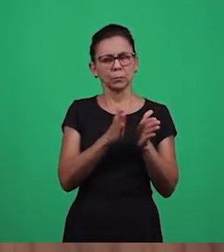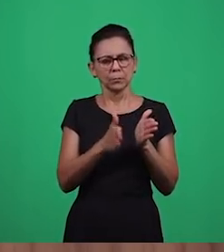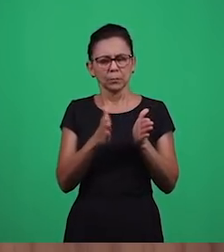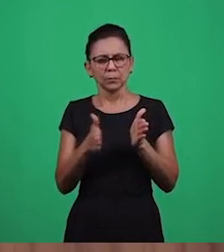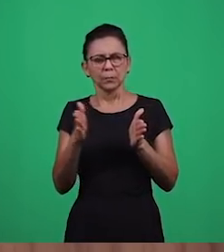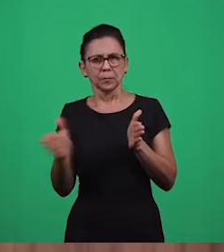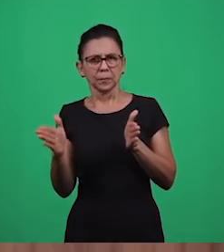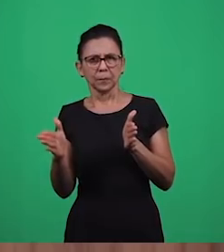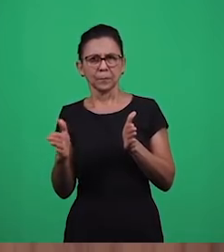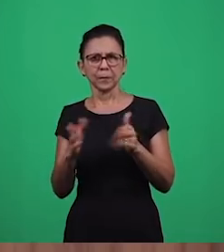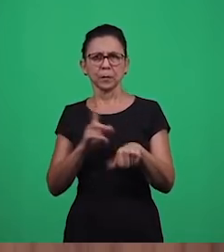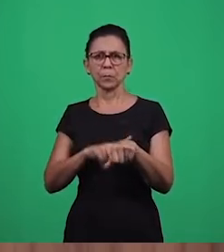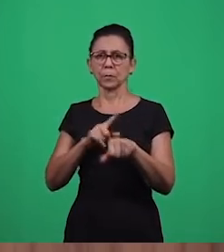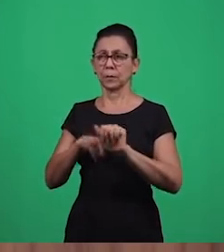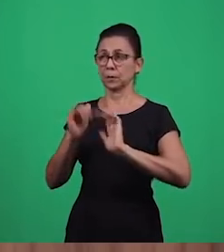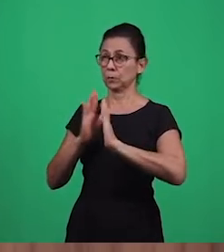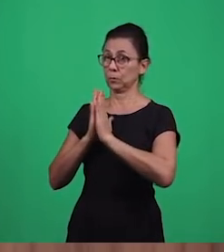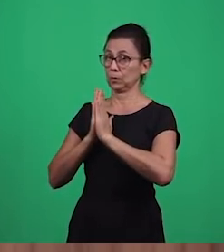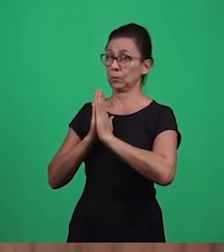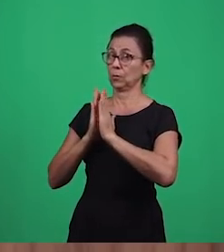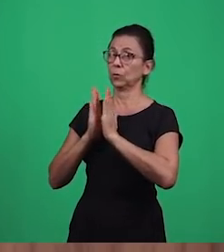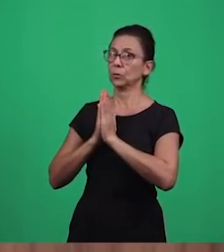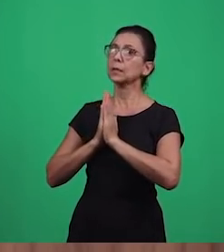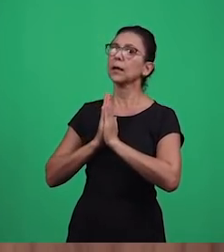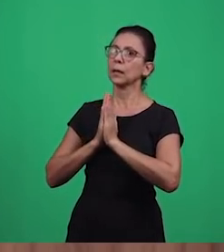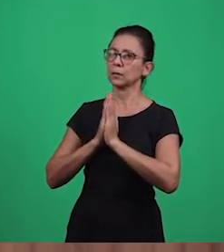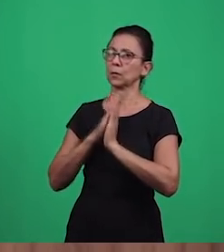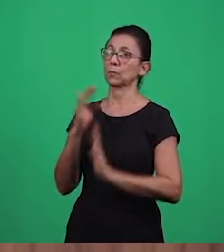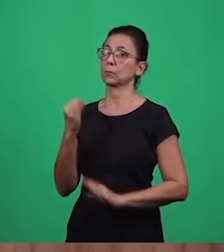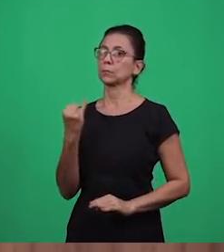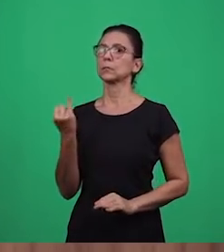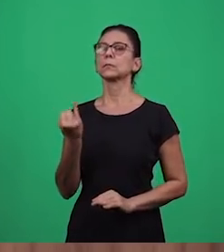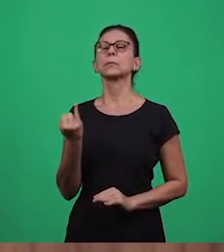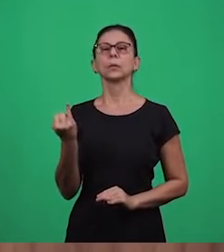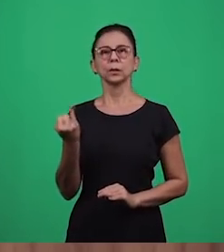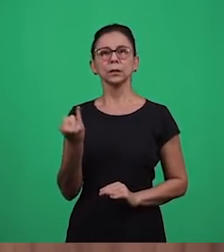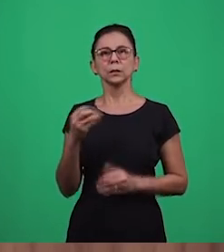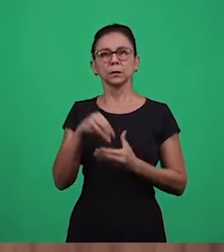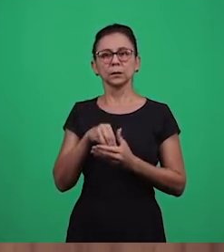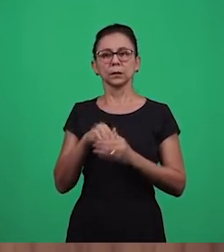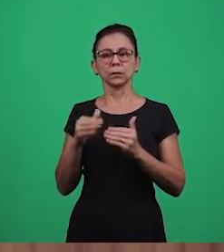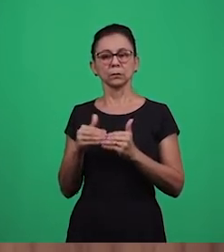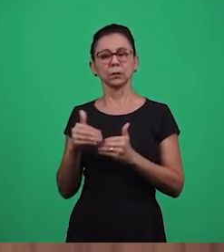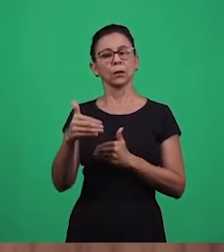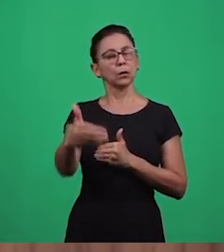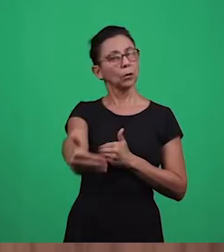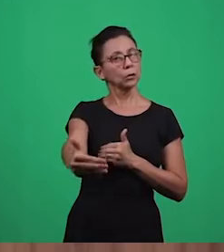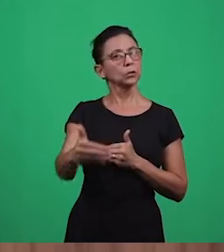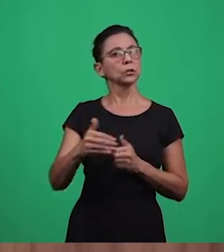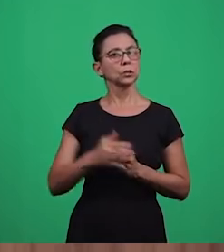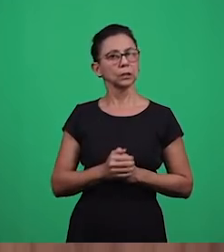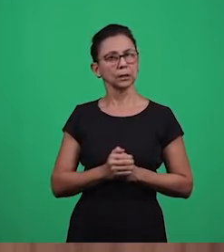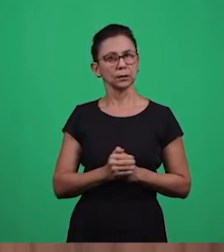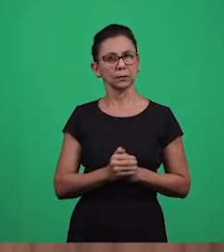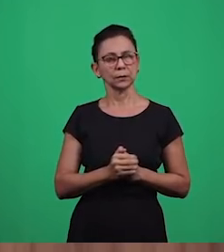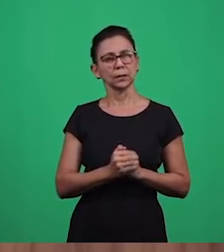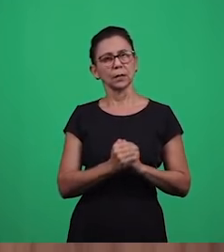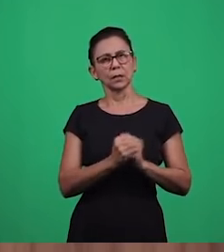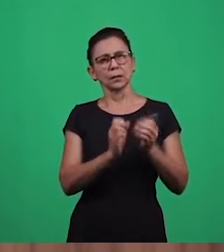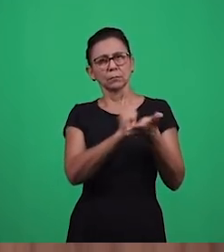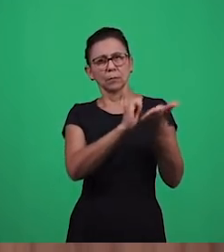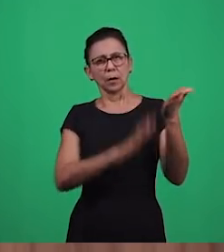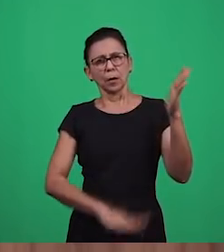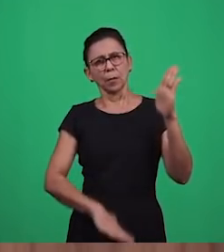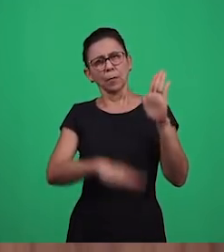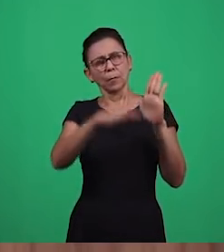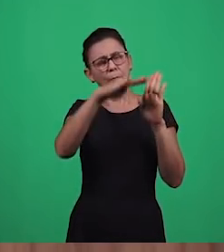para orar. Estes momentos devem estar priorizados nas nossas rotinas. E essa lista de atividade